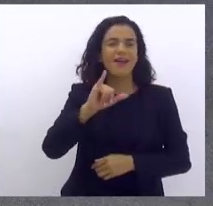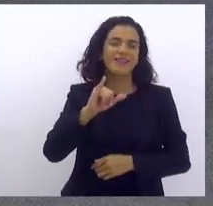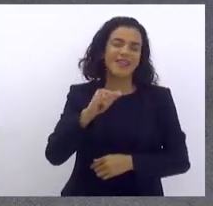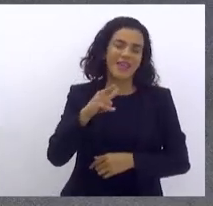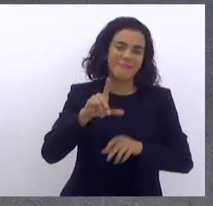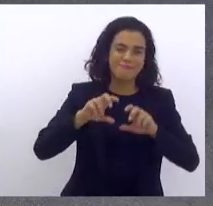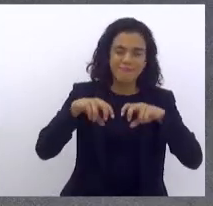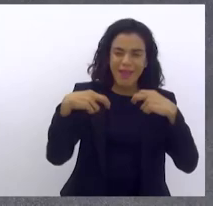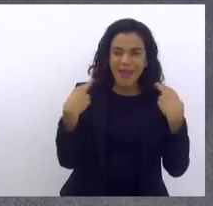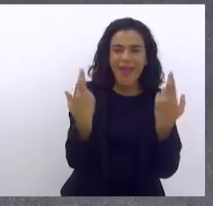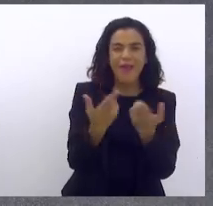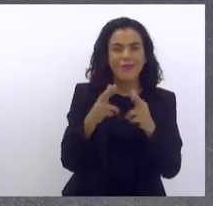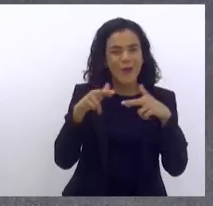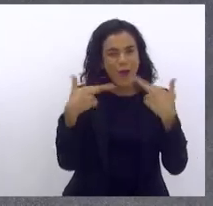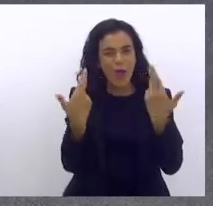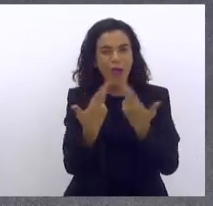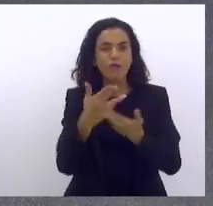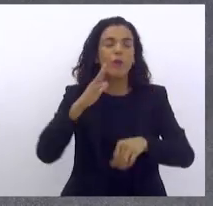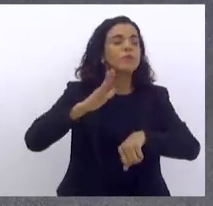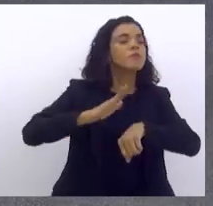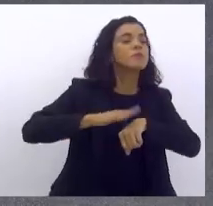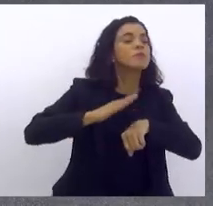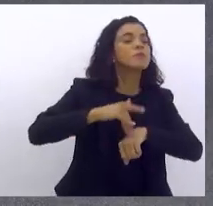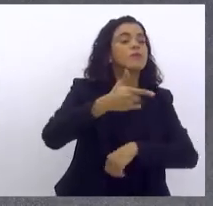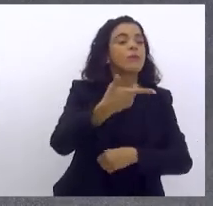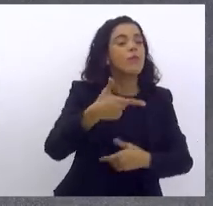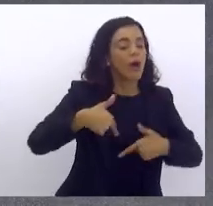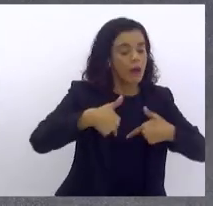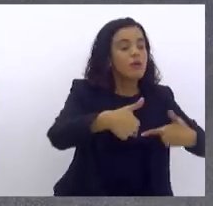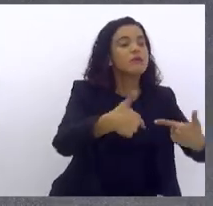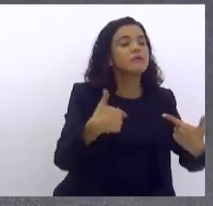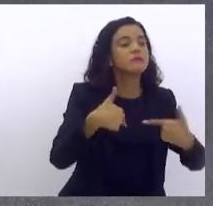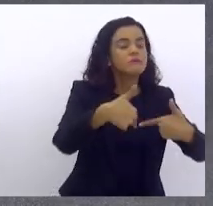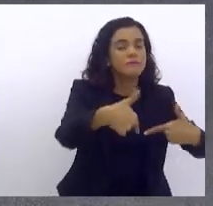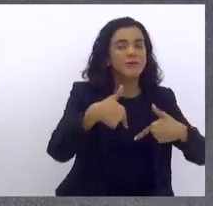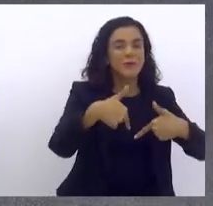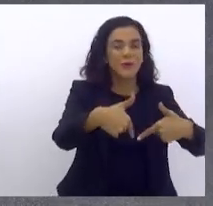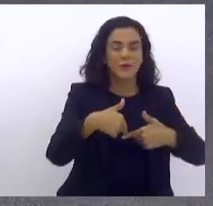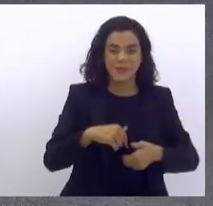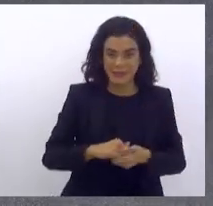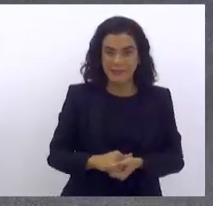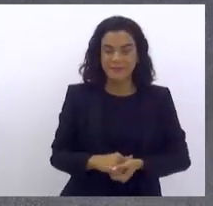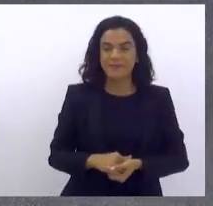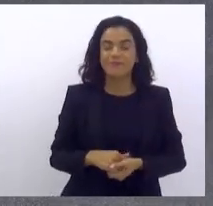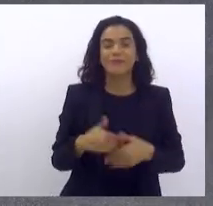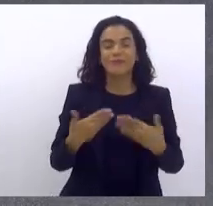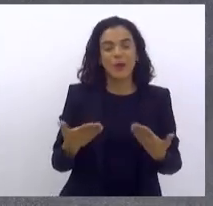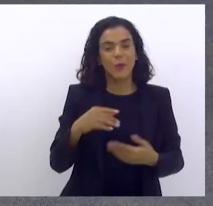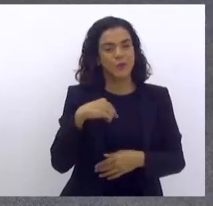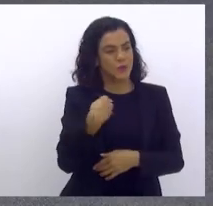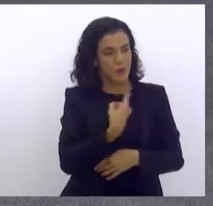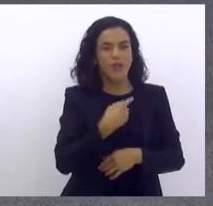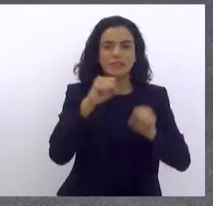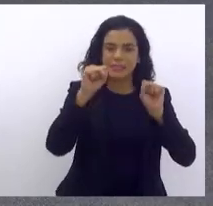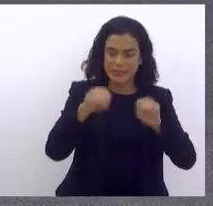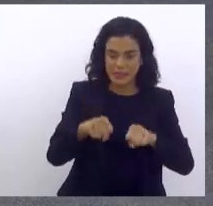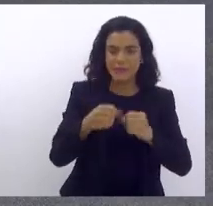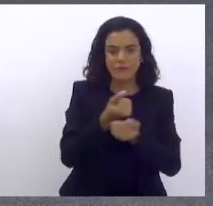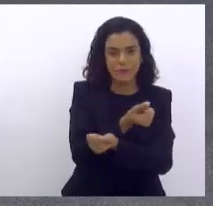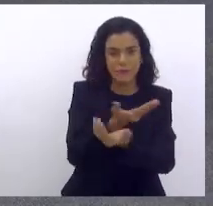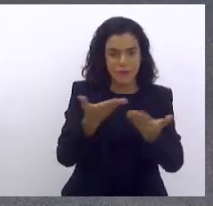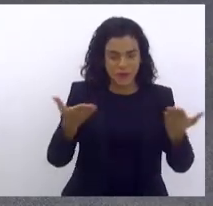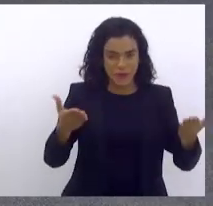fazer para ver se isso realmente vai ser cumprido. Queria, então, dizer que nós, sim, vamos dar